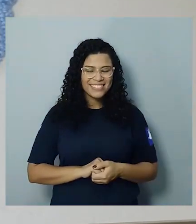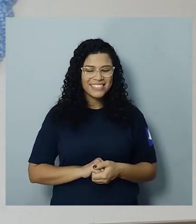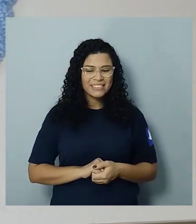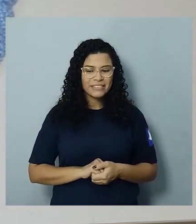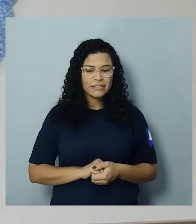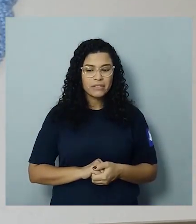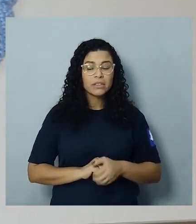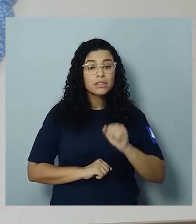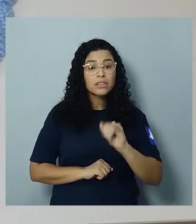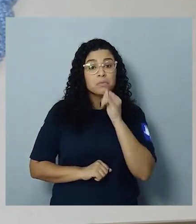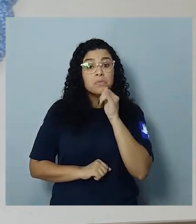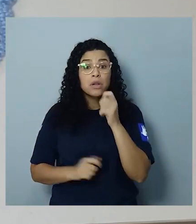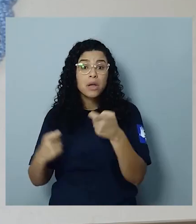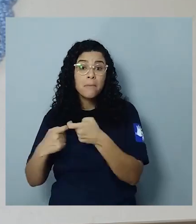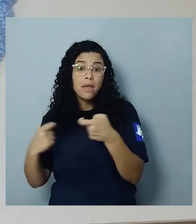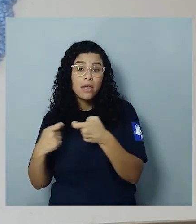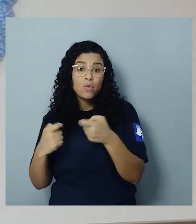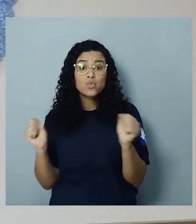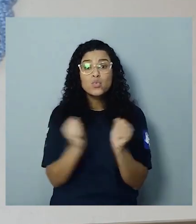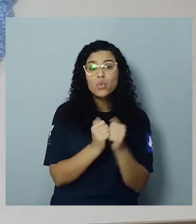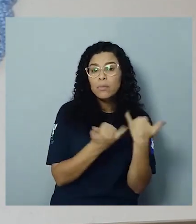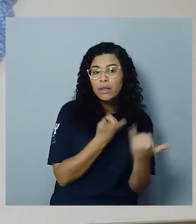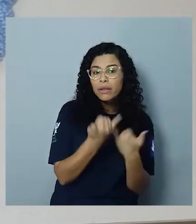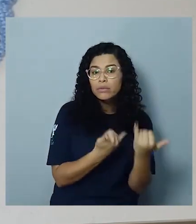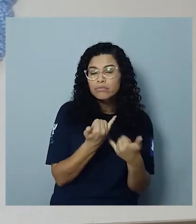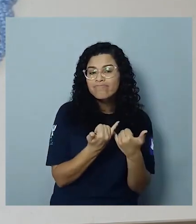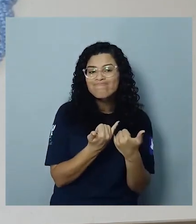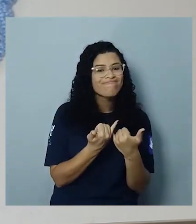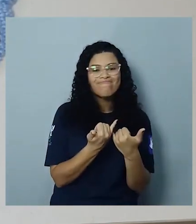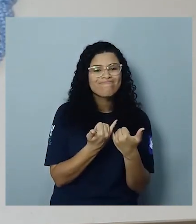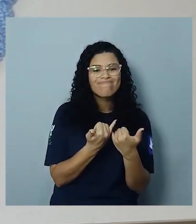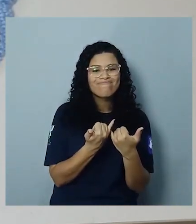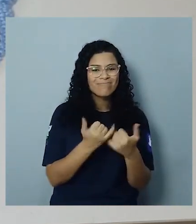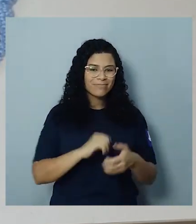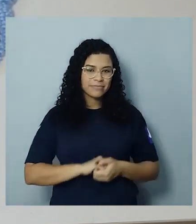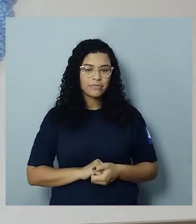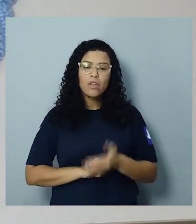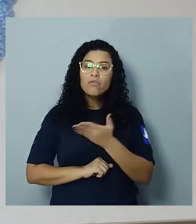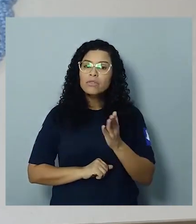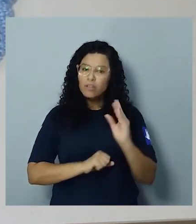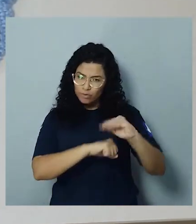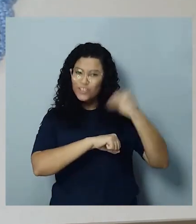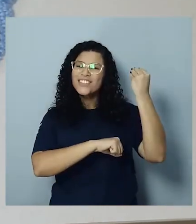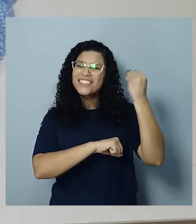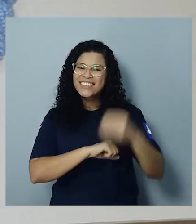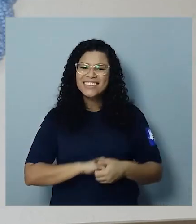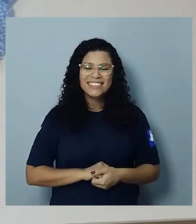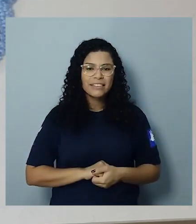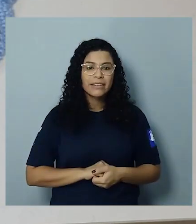eu acho que também não vai dar certo aí se eu guardar a meia com um brinquedo acho que também não né